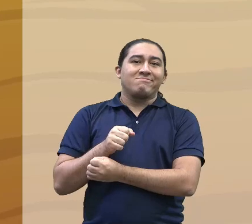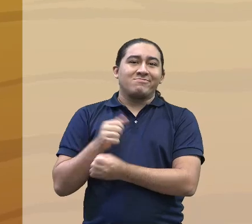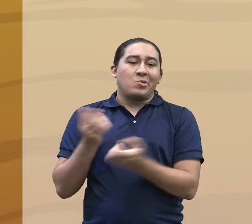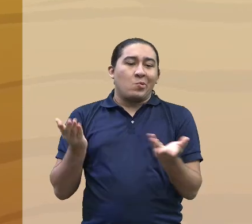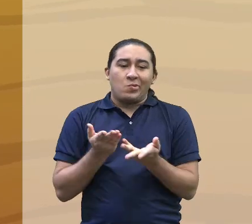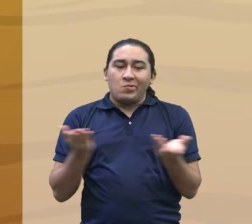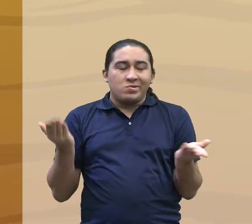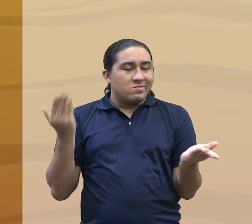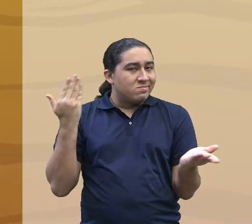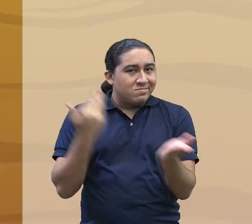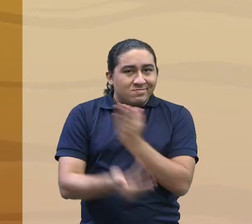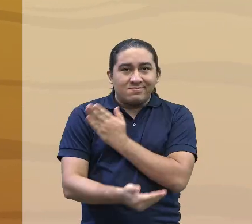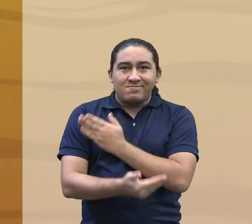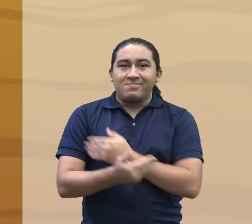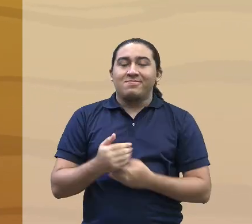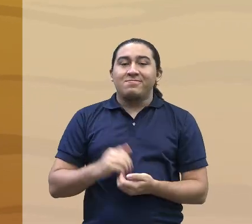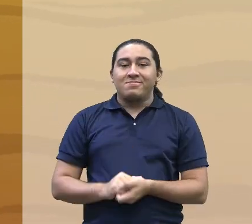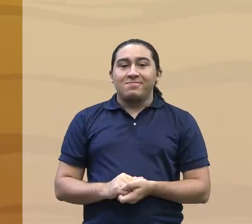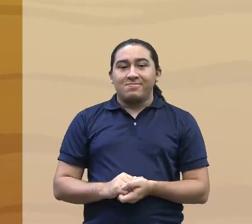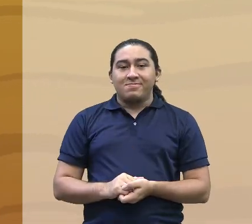vão.